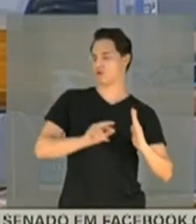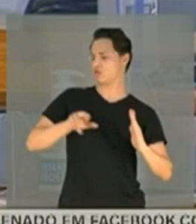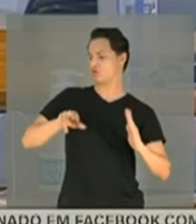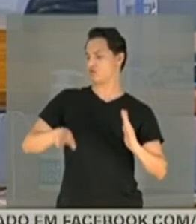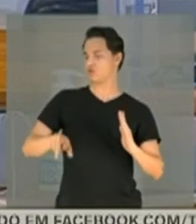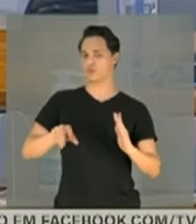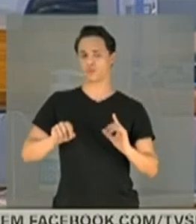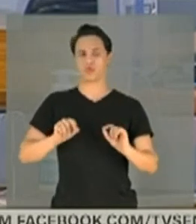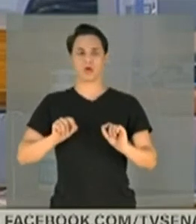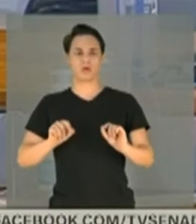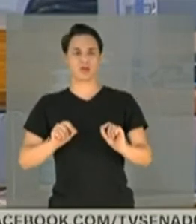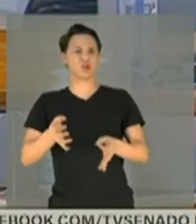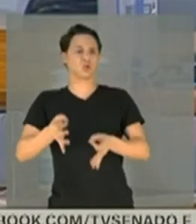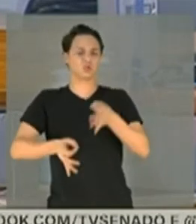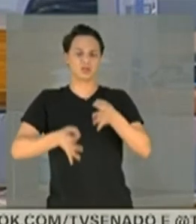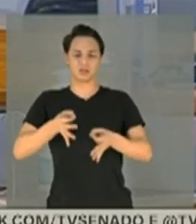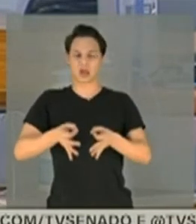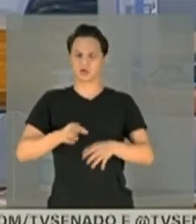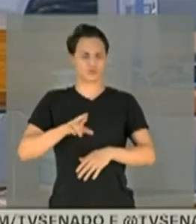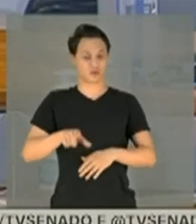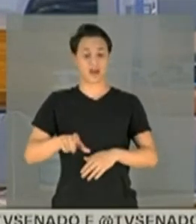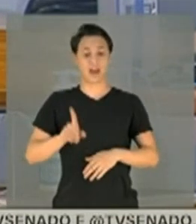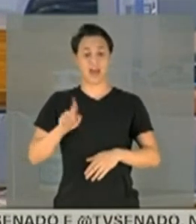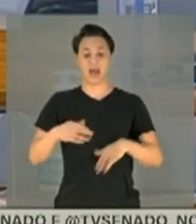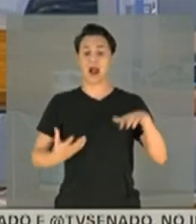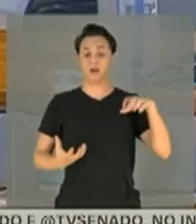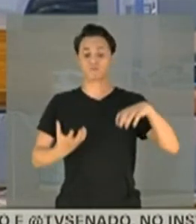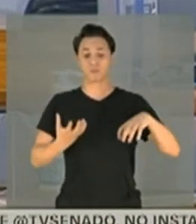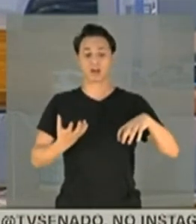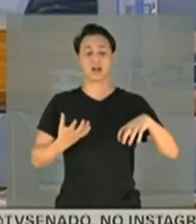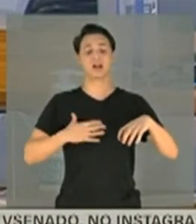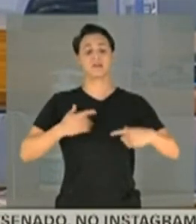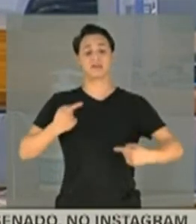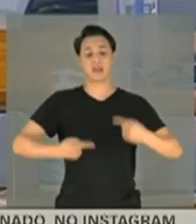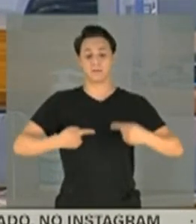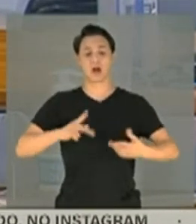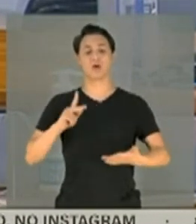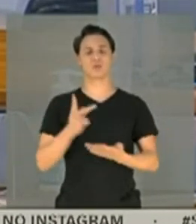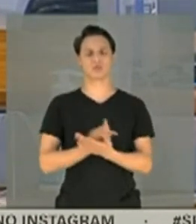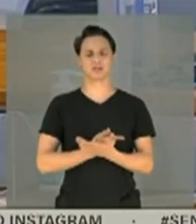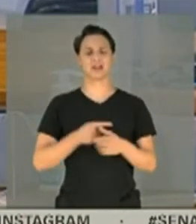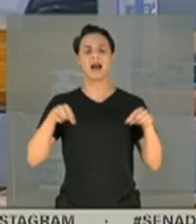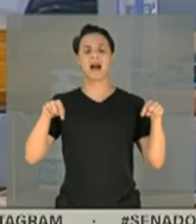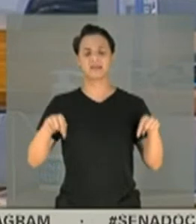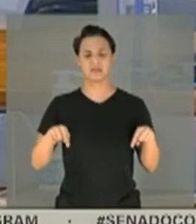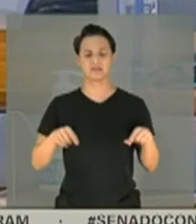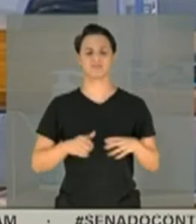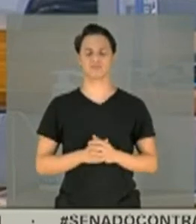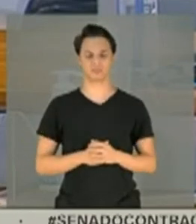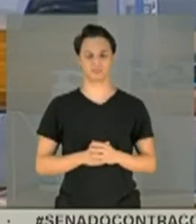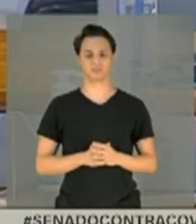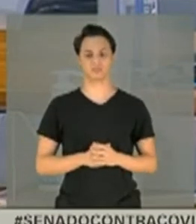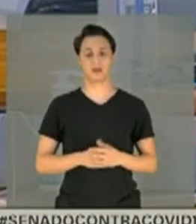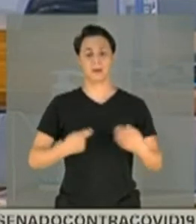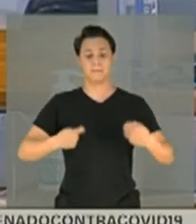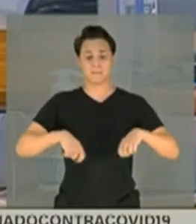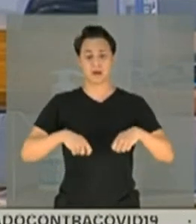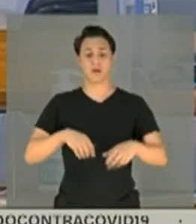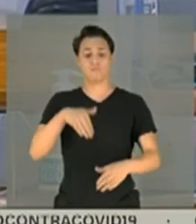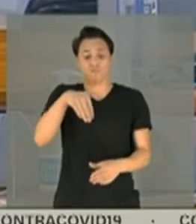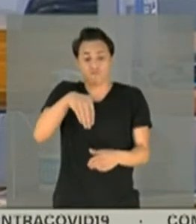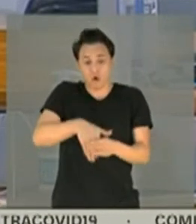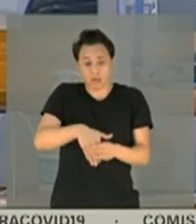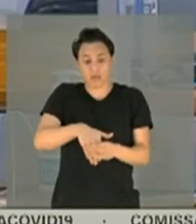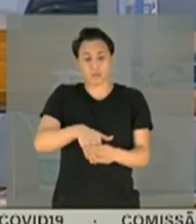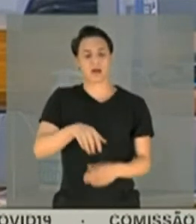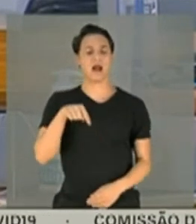de judiciário. Eu acredito que o debate tem que ser feito aqui e tem que ser votado